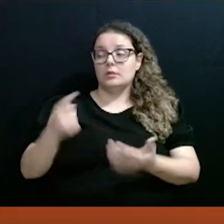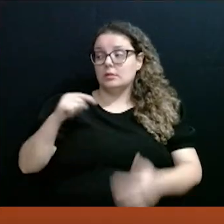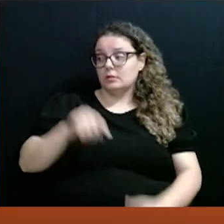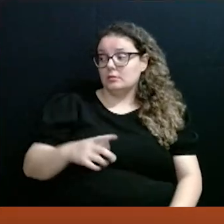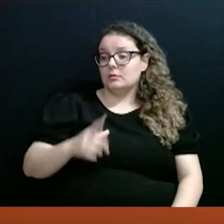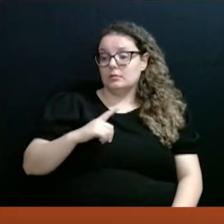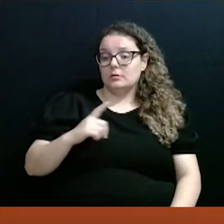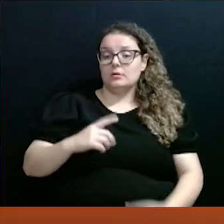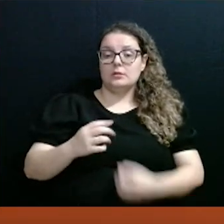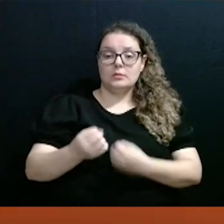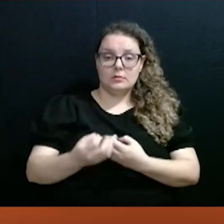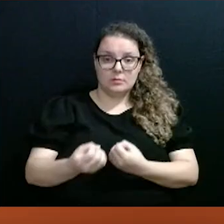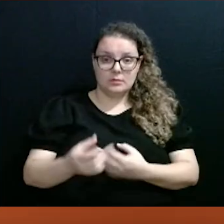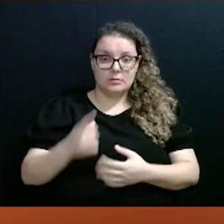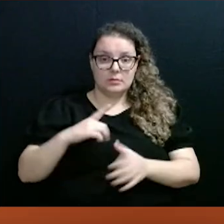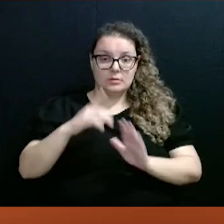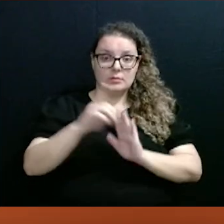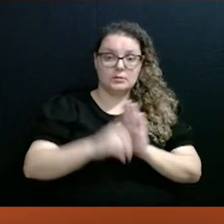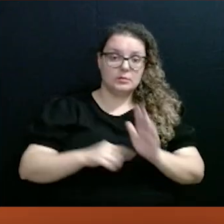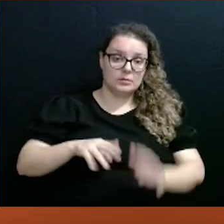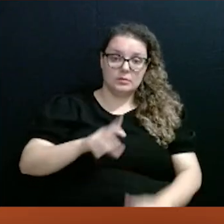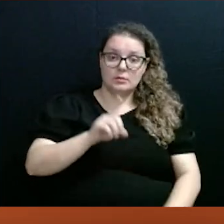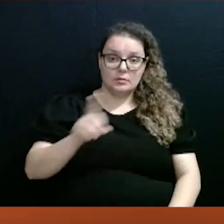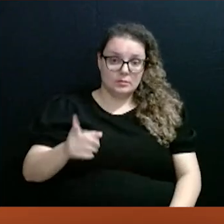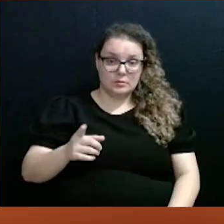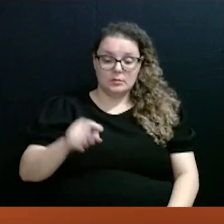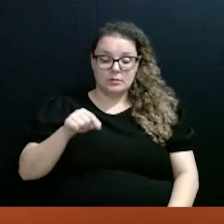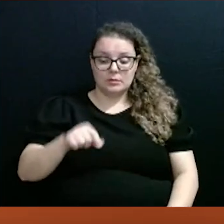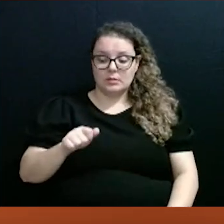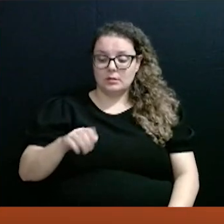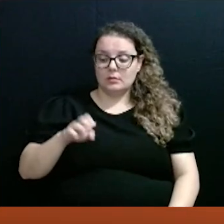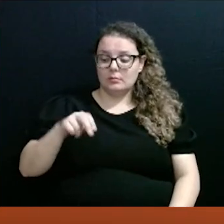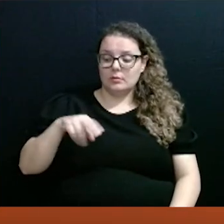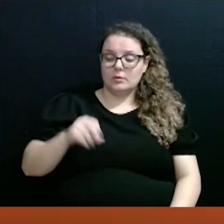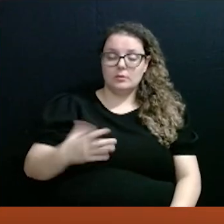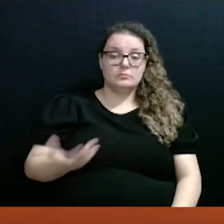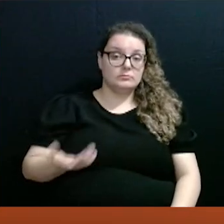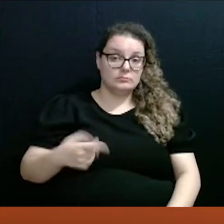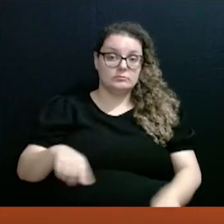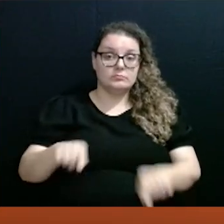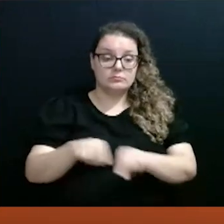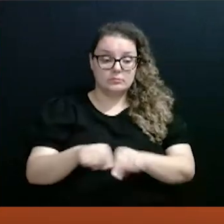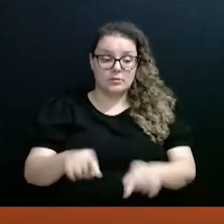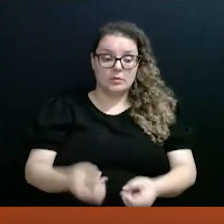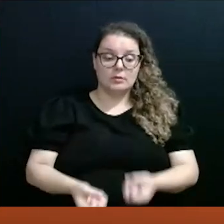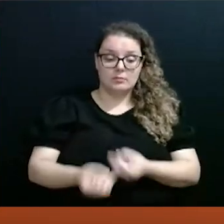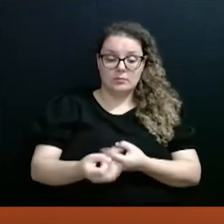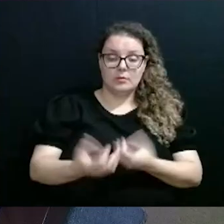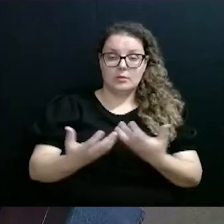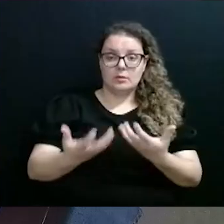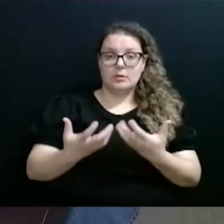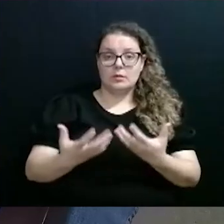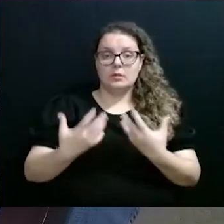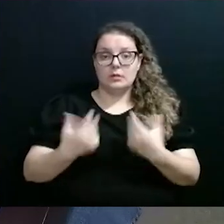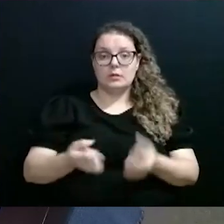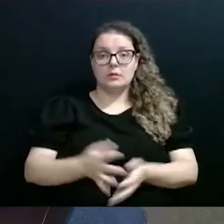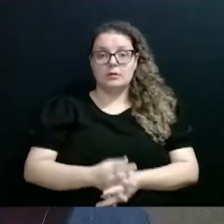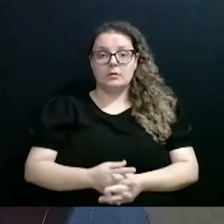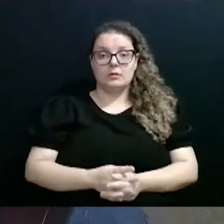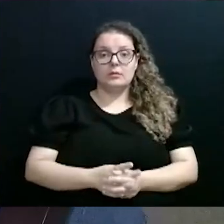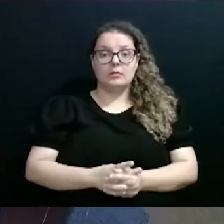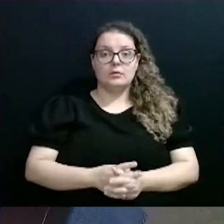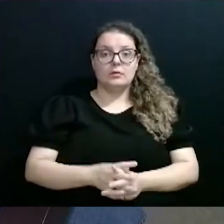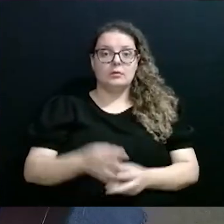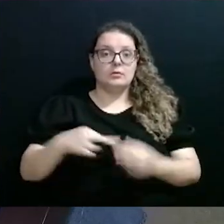vai ter informação se você tem direito ou não a esse abono e aí você inclusive coloca a informação de onde você quer receber. E como que esse benefício,